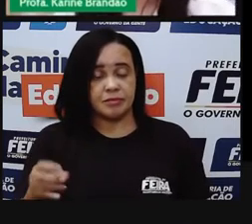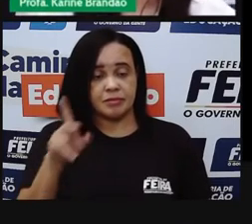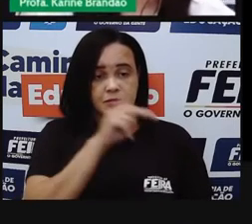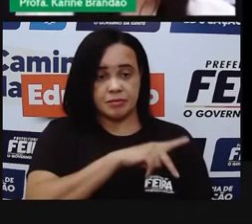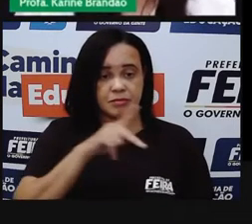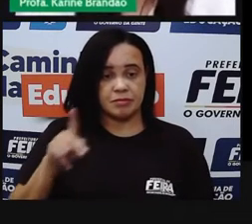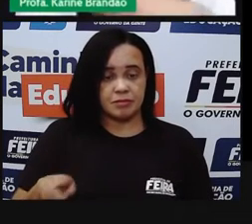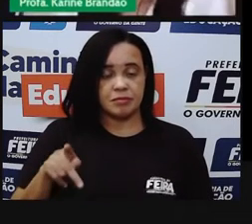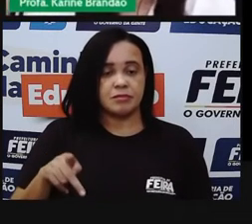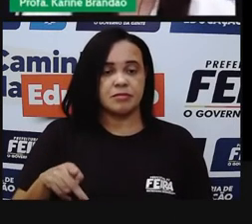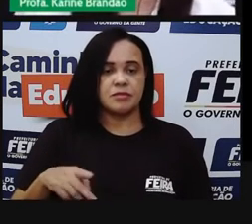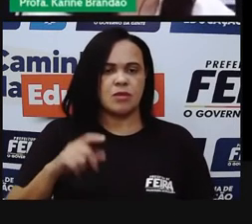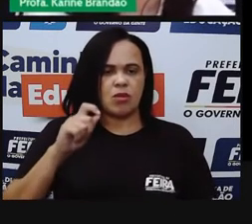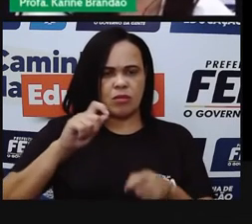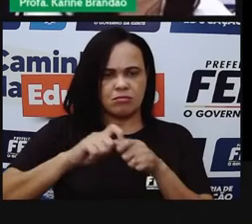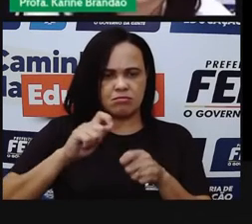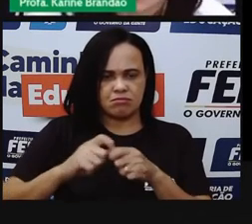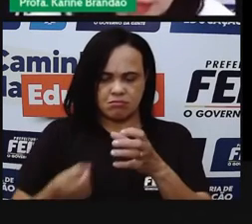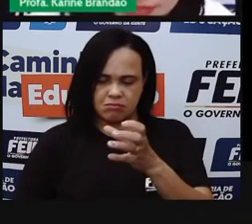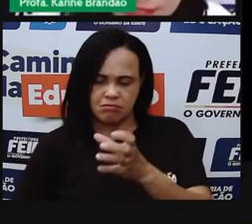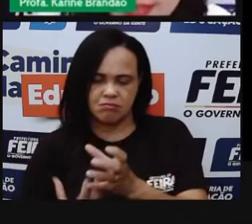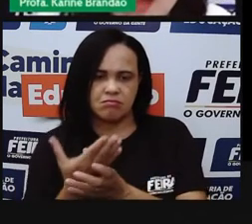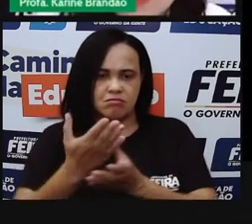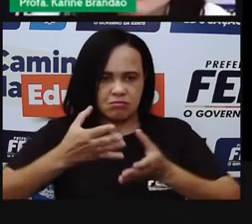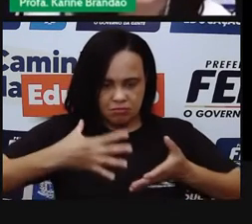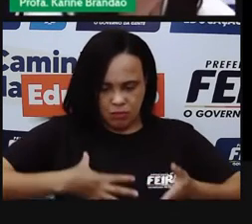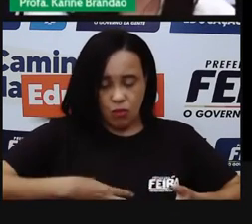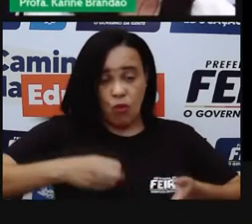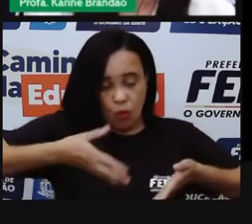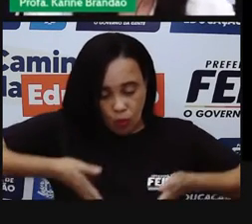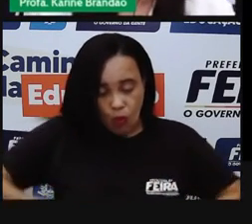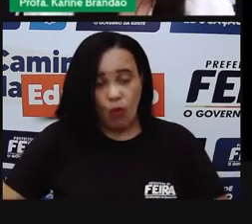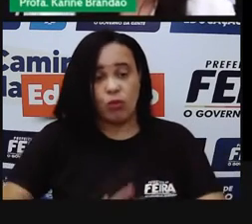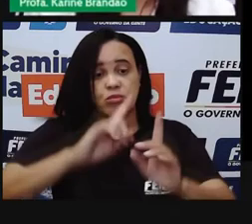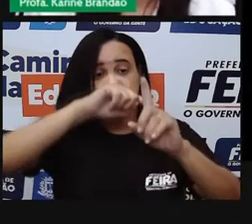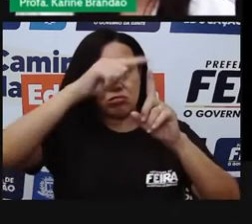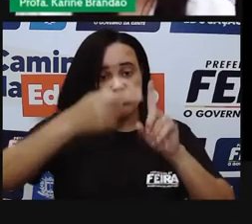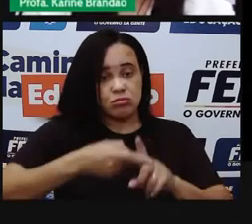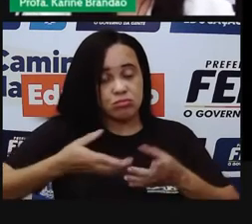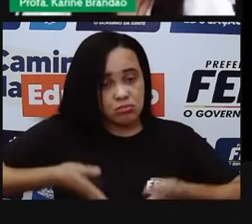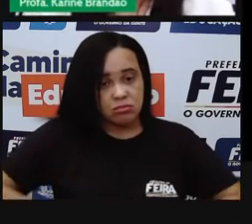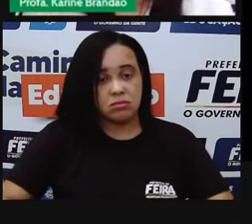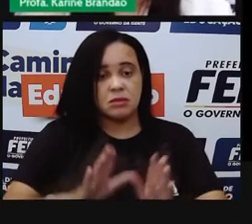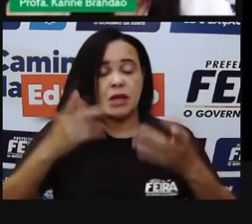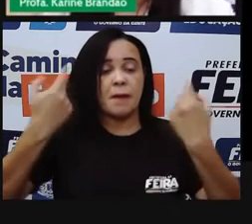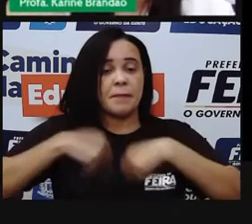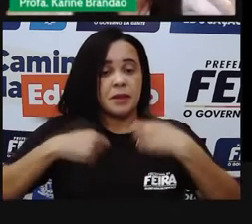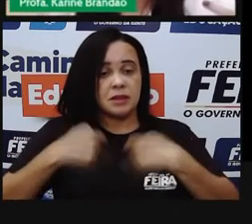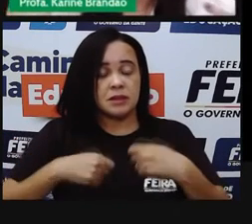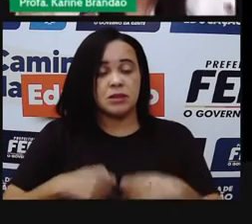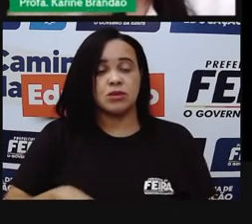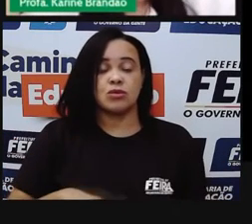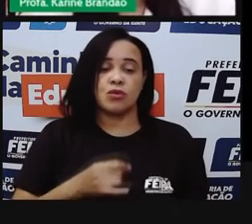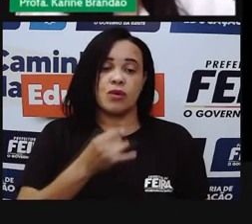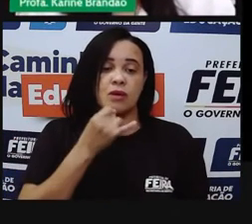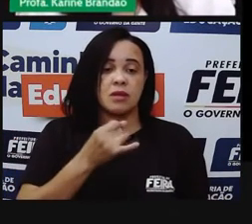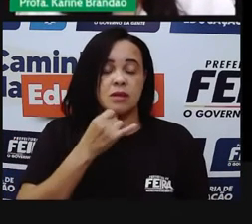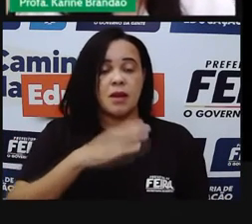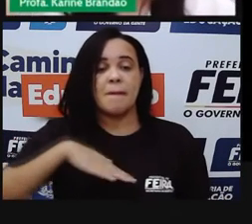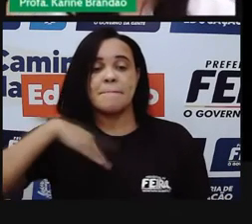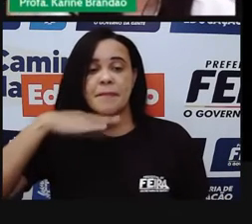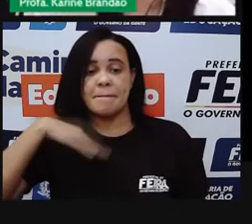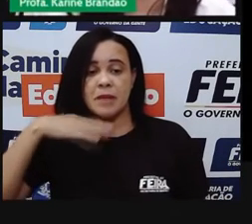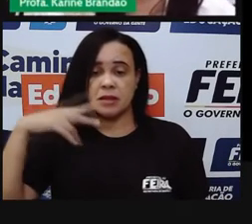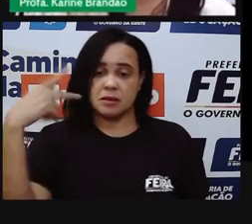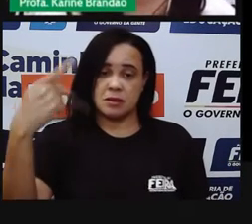ser formada, surgir a Pro Carine na vida, ela precisou que eu precisei que a minha